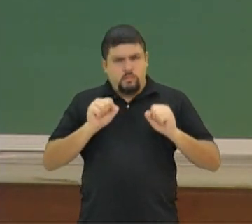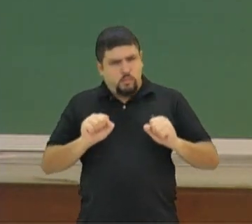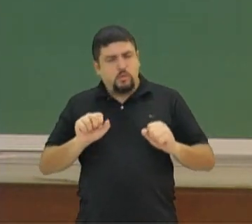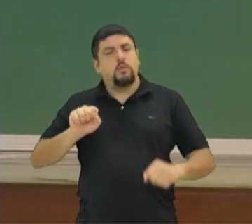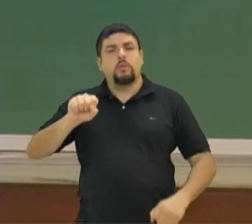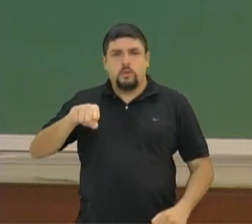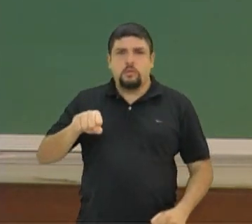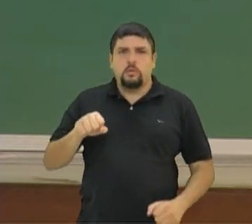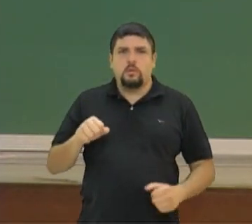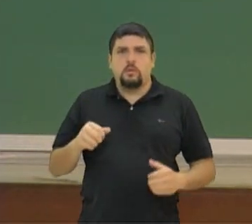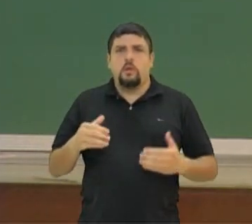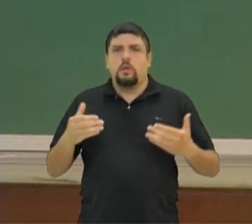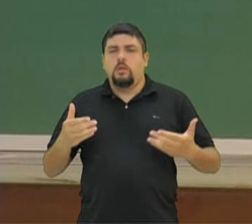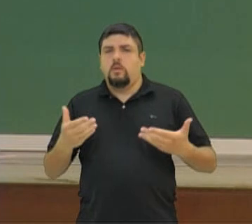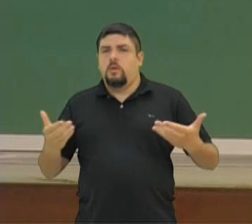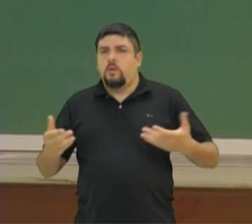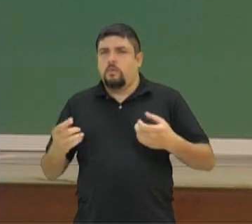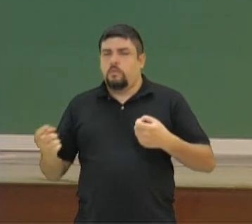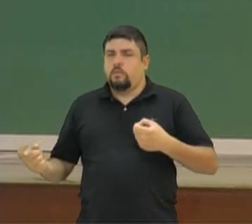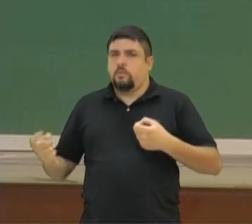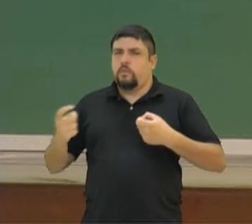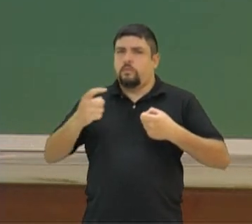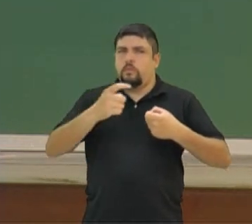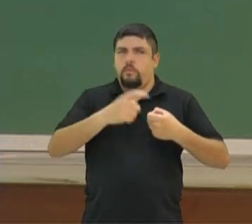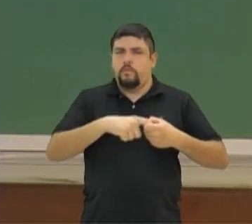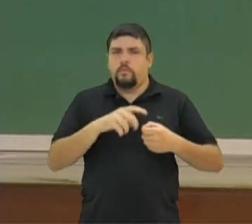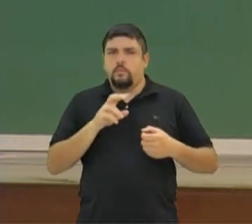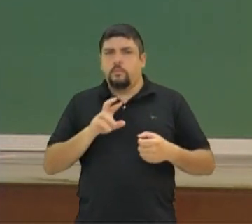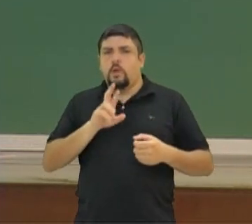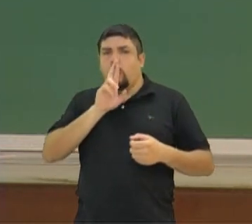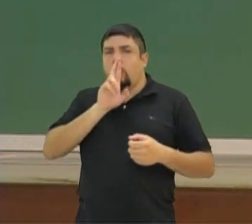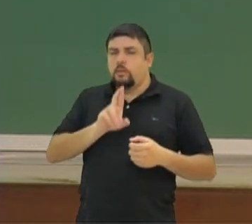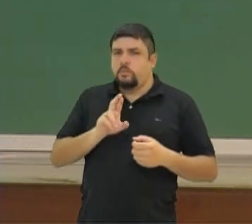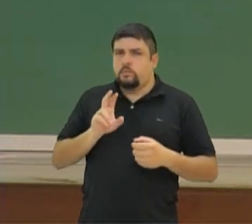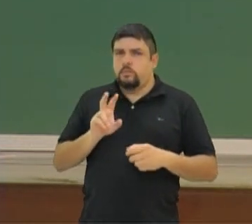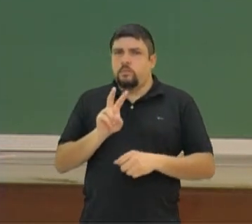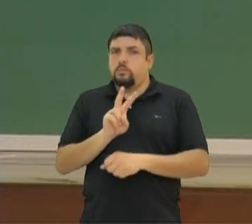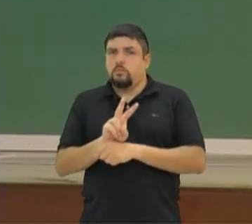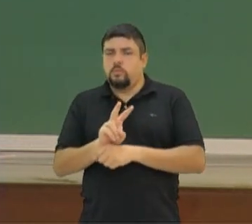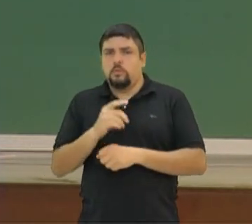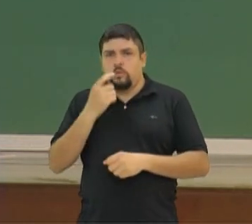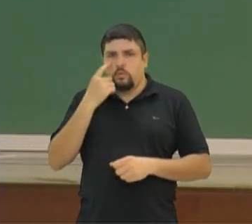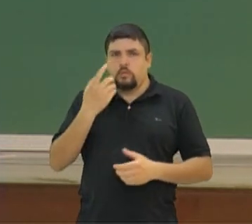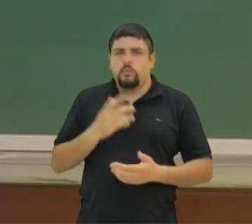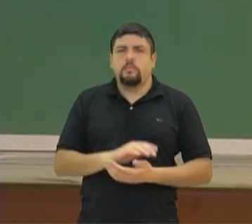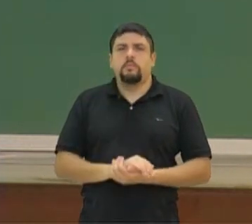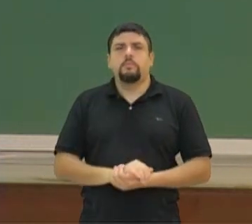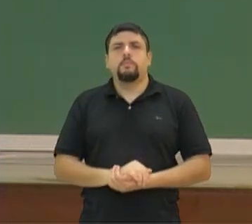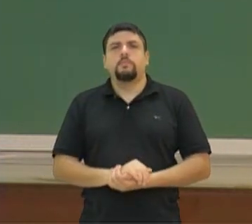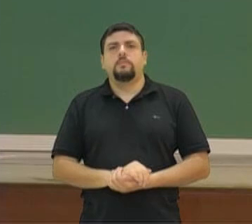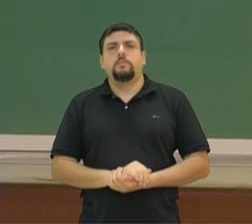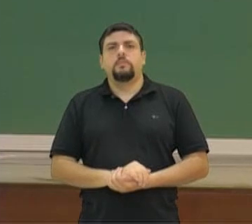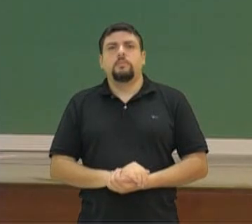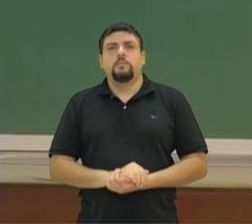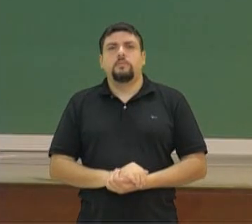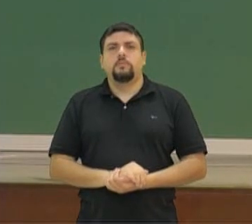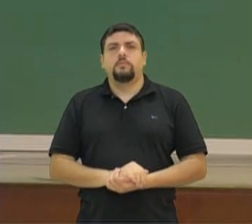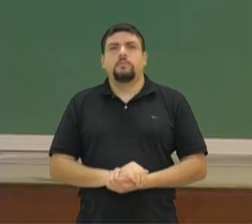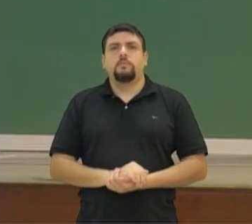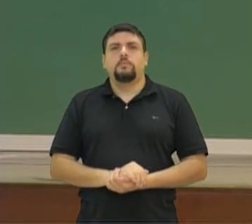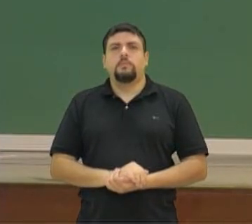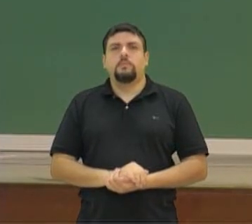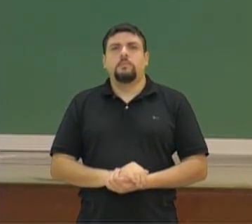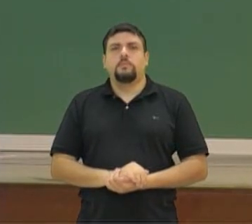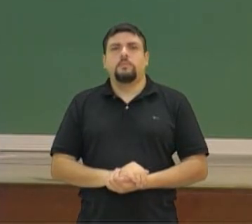é que eu retorno agora a questão para ter cuidado. Olha, o resultado, na verdade, quando você multiplica por menos 1, é x ao quadrado menos 4x